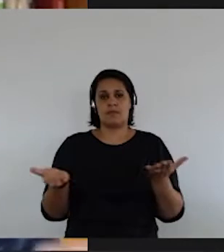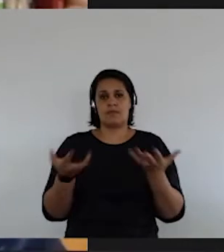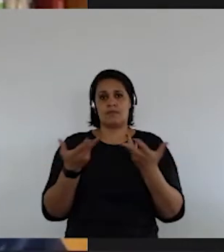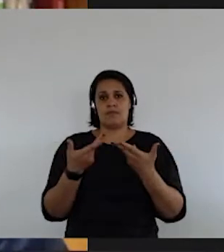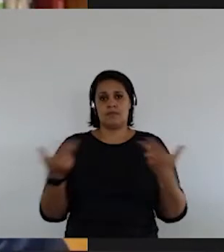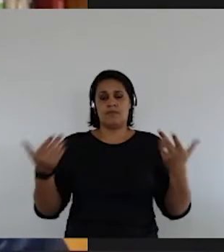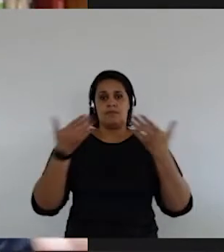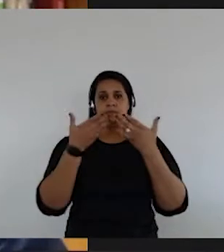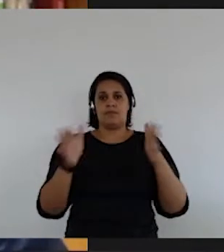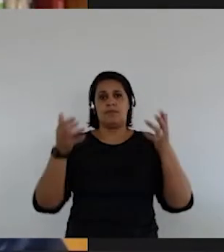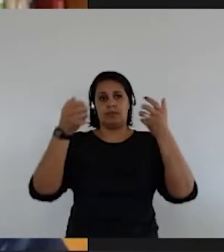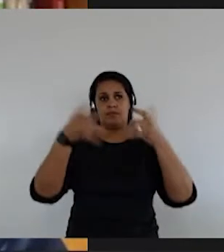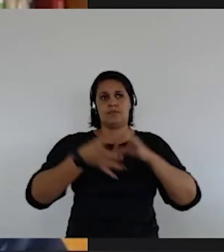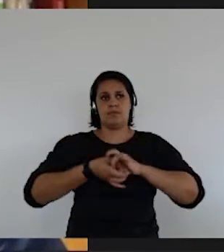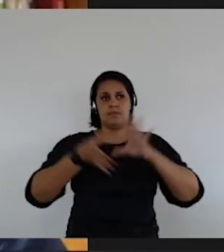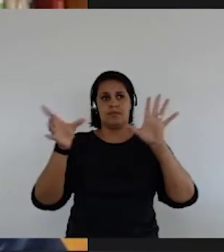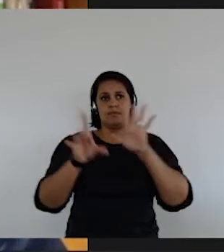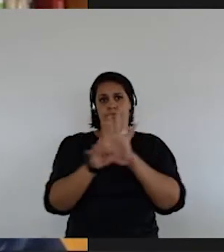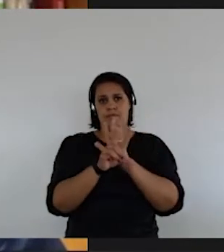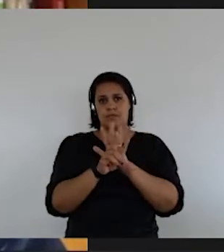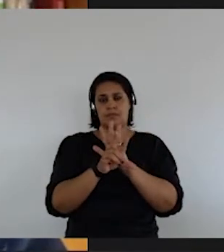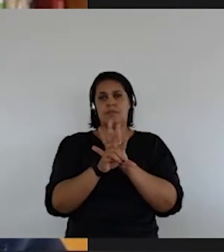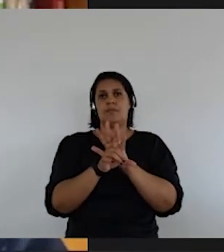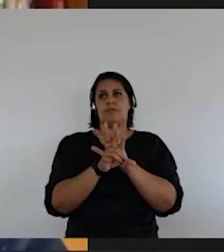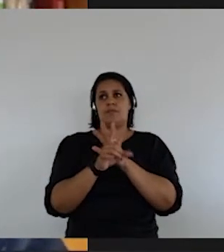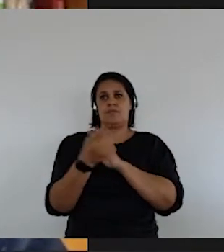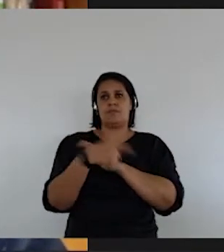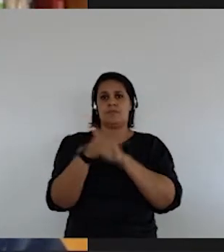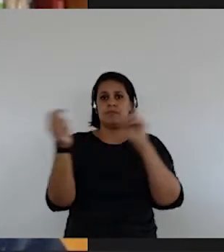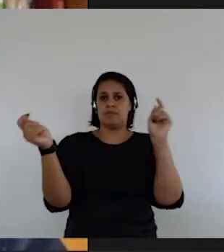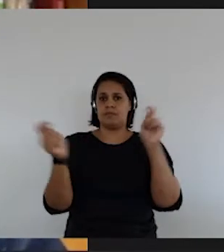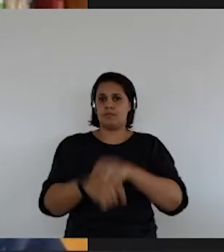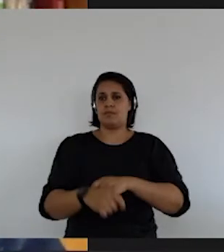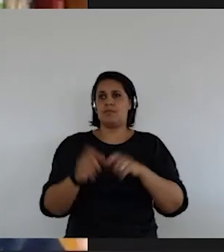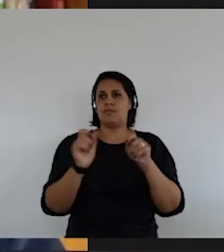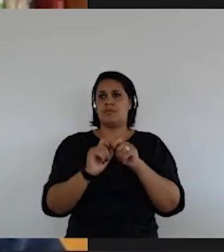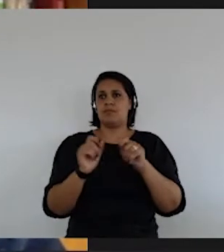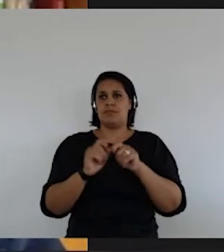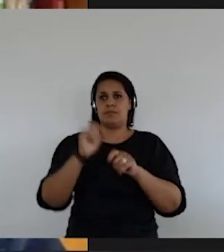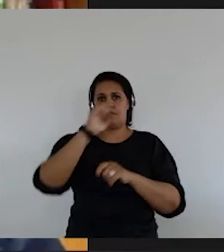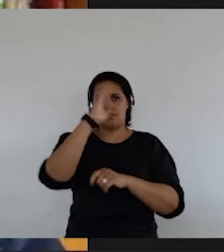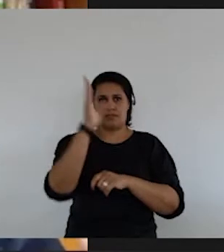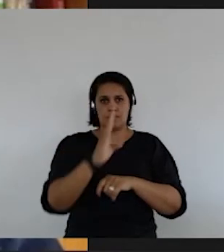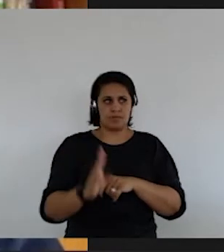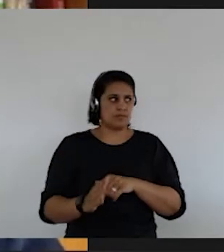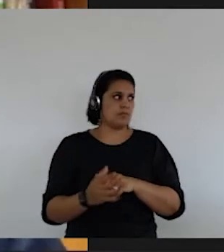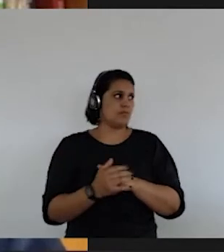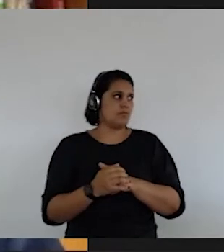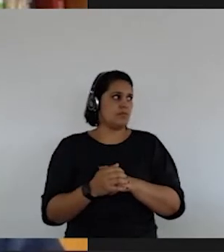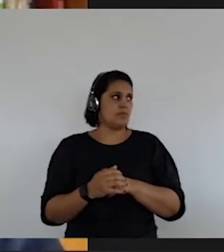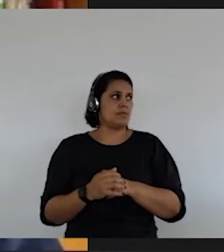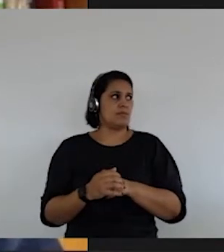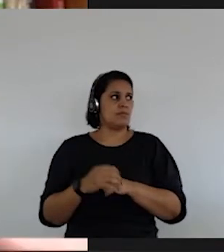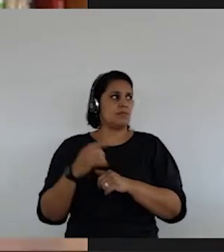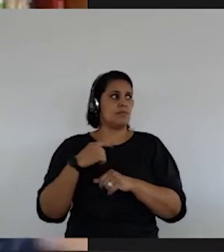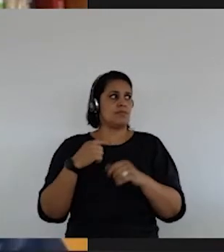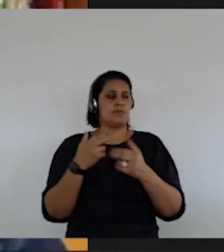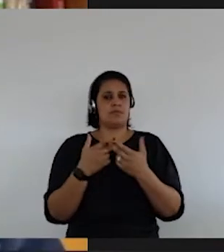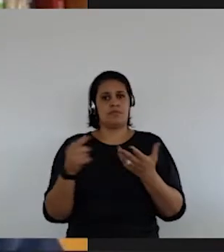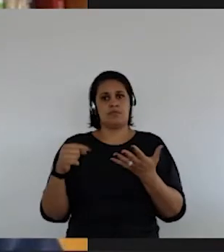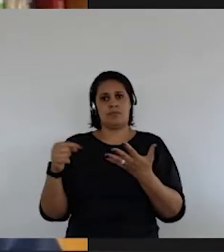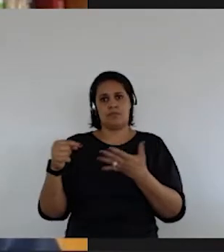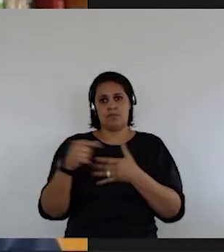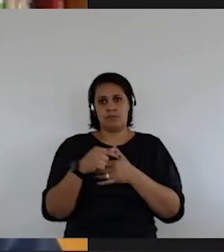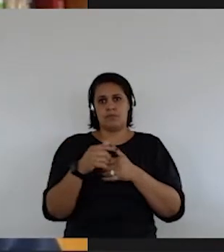àquela lei. Nós sentimos que ainda há muito a se fazer no Brasil por conta das suas dimensões continentais, mas